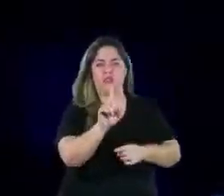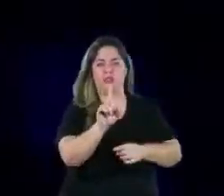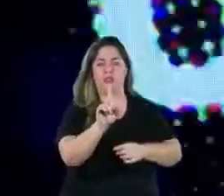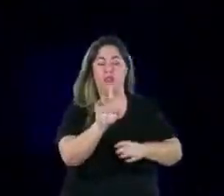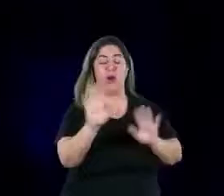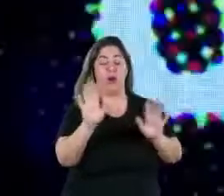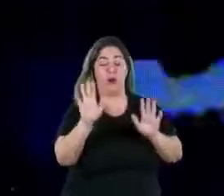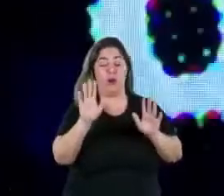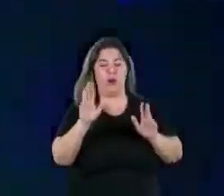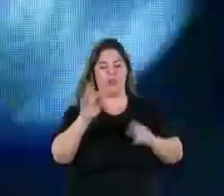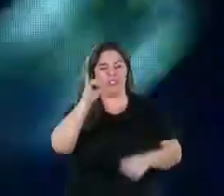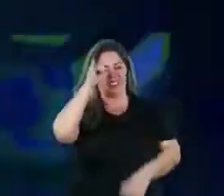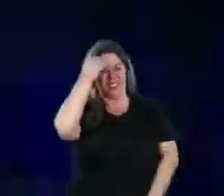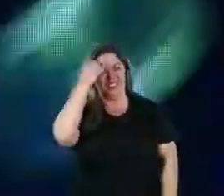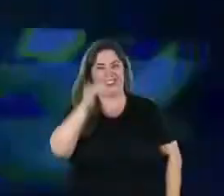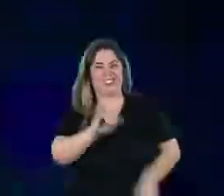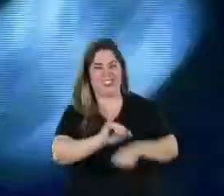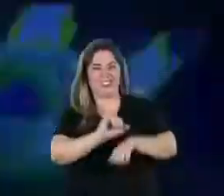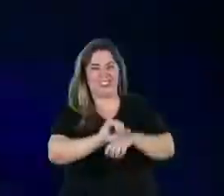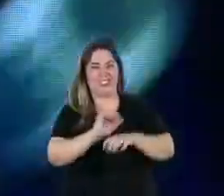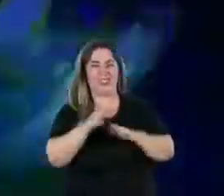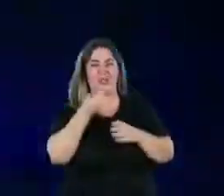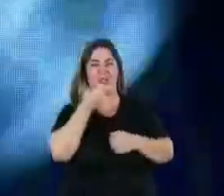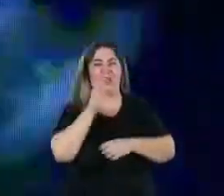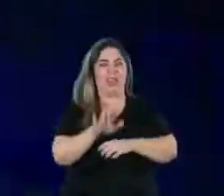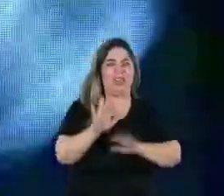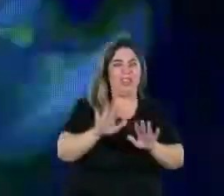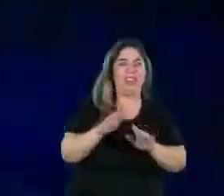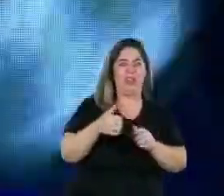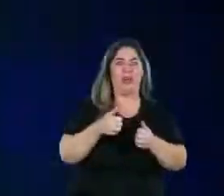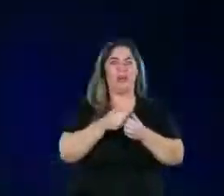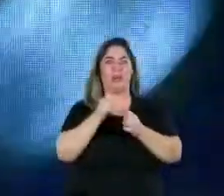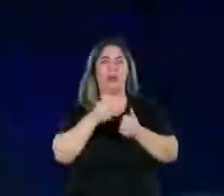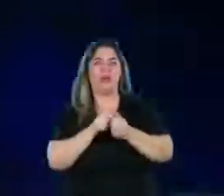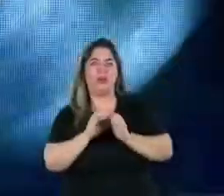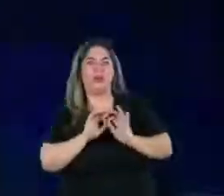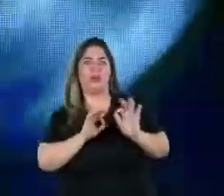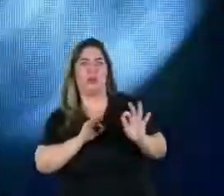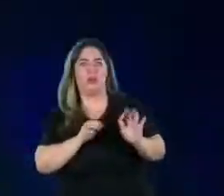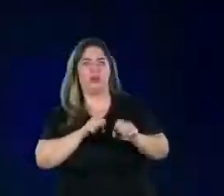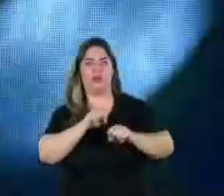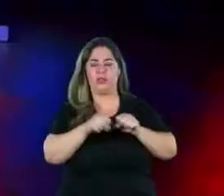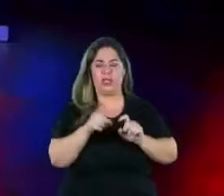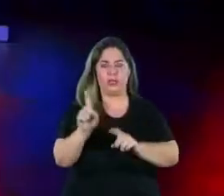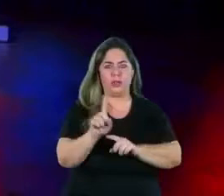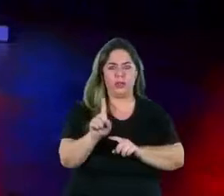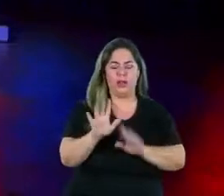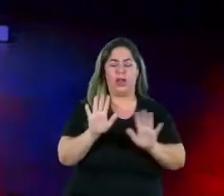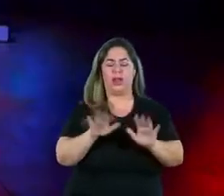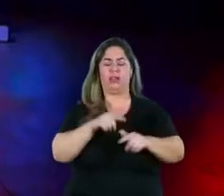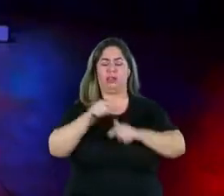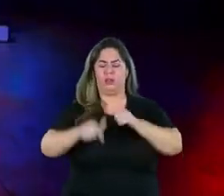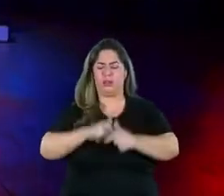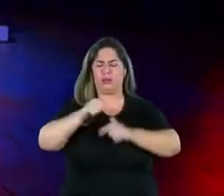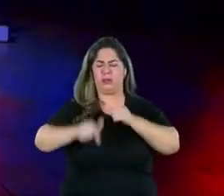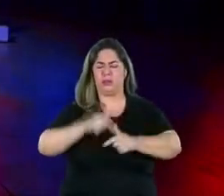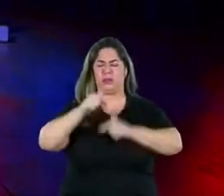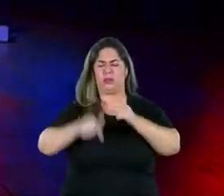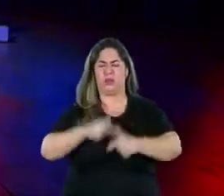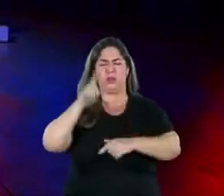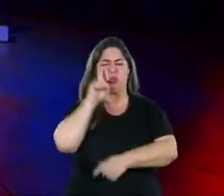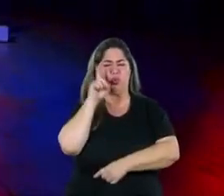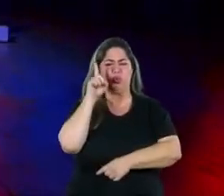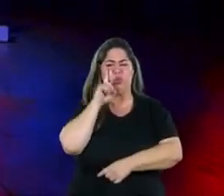Oi, meu patrão, tudo bem? Ah, bom dia, chega tarde, boa tarde, né, você mora perto, eu moro longe, é, não vem de bike, não, então, é, trabalha, trabalha, tudo de